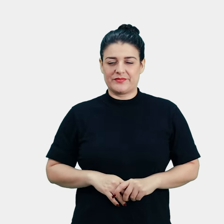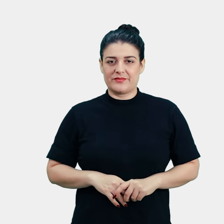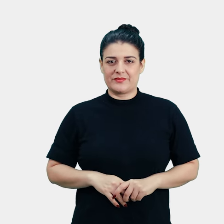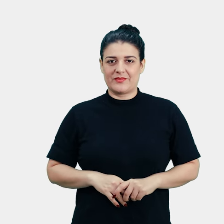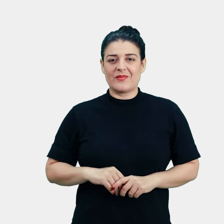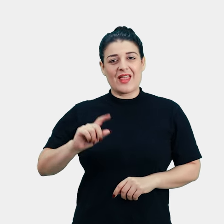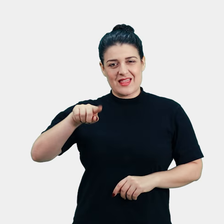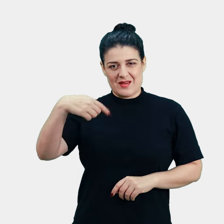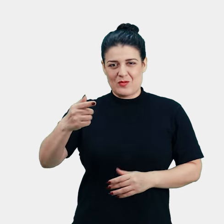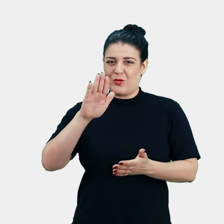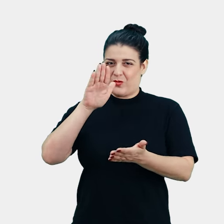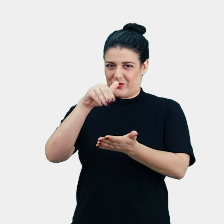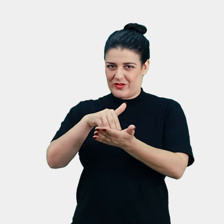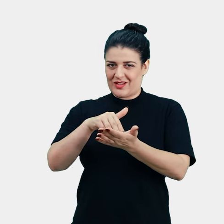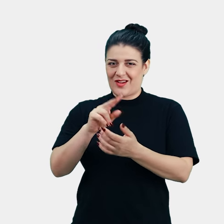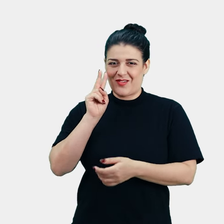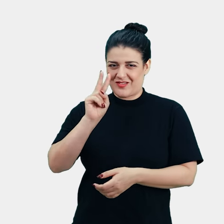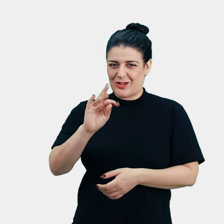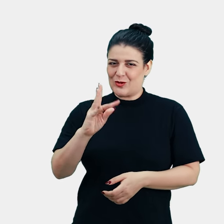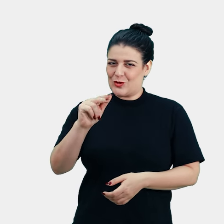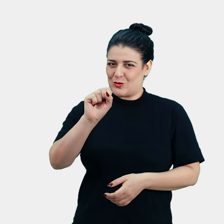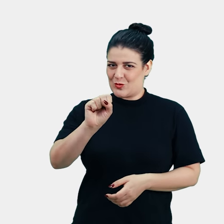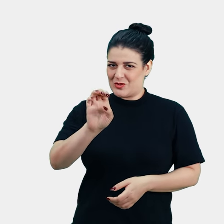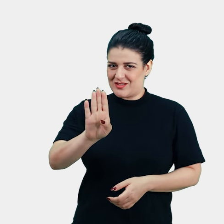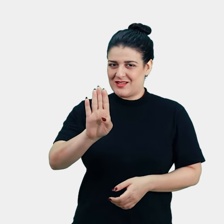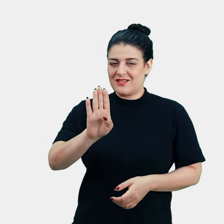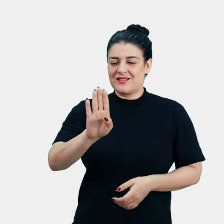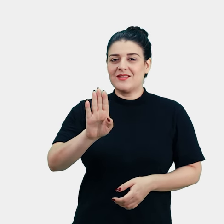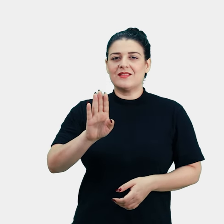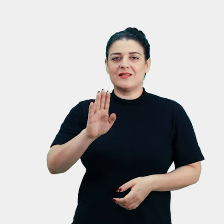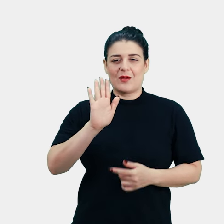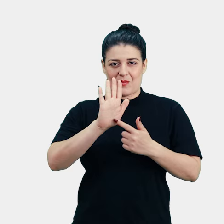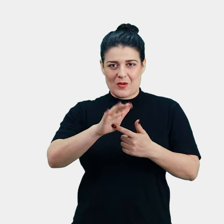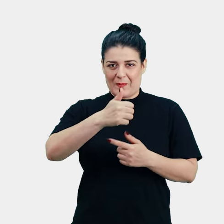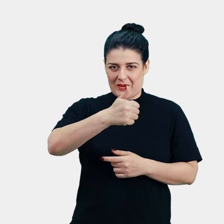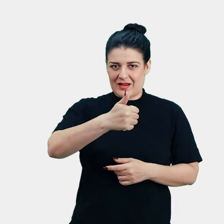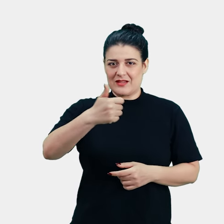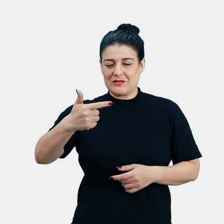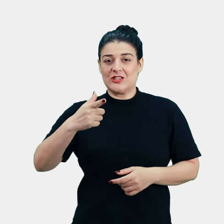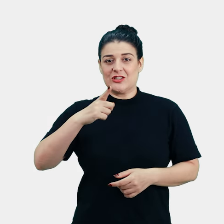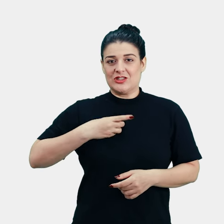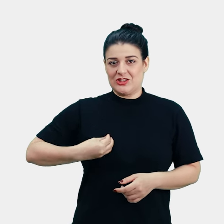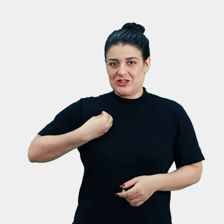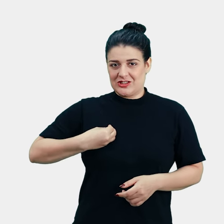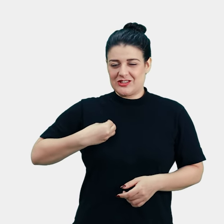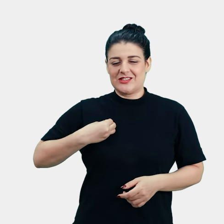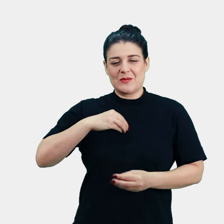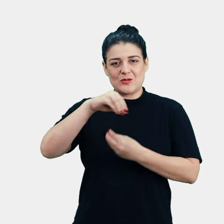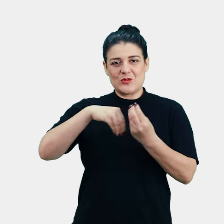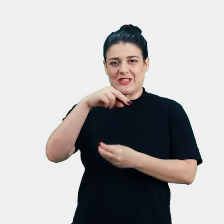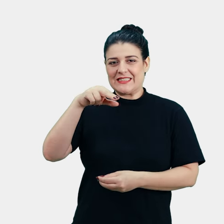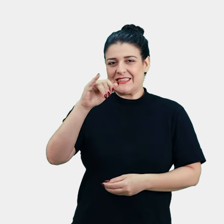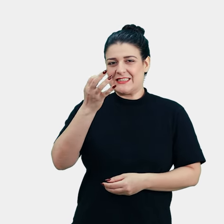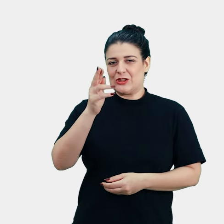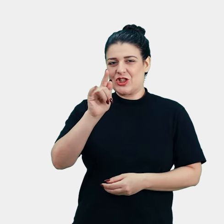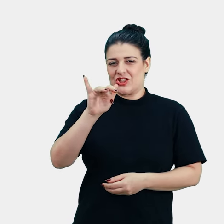aí, depois no final, tá vendo? Essas substâncias aqui, ó, branquinho, na presença ainda do nitrogênio, vão